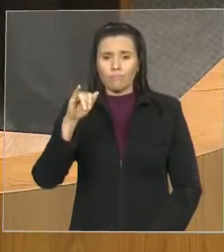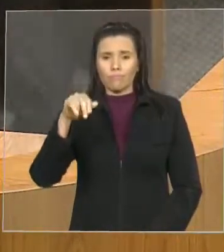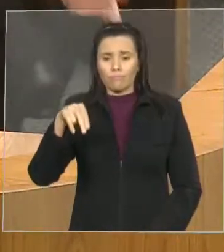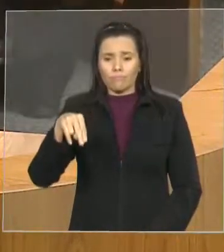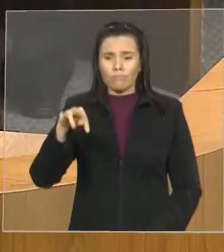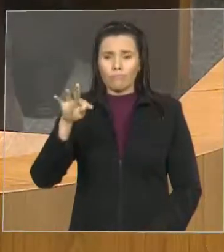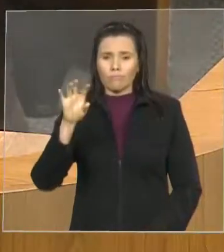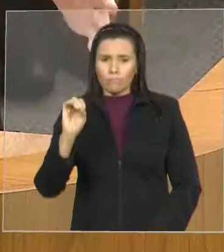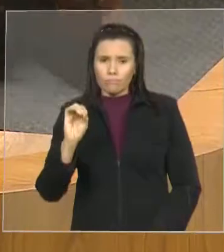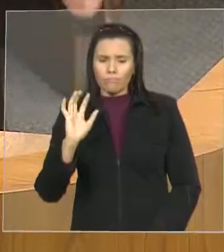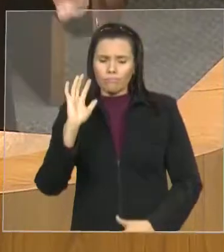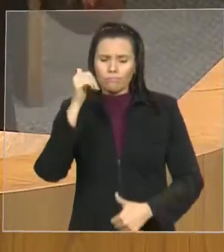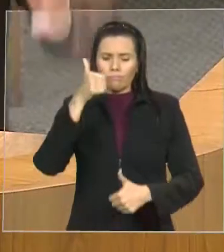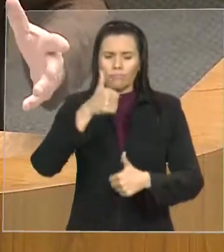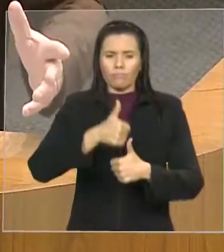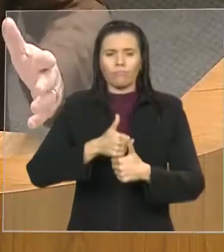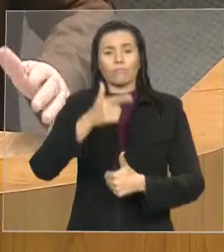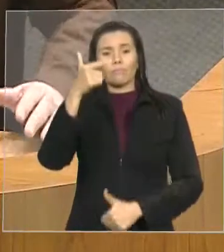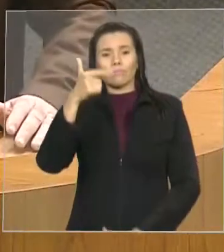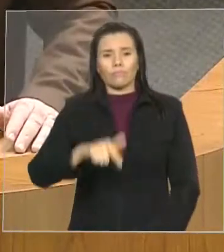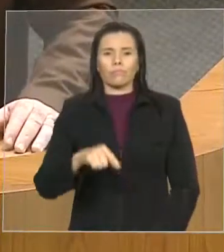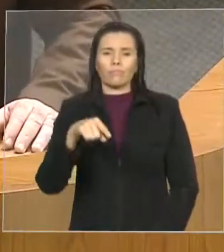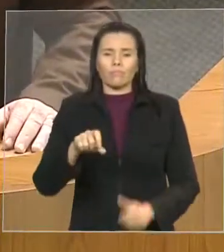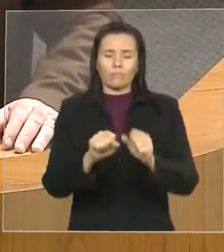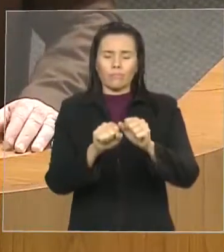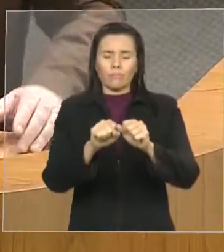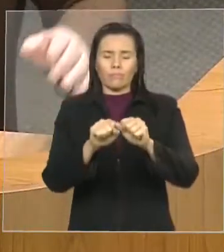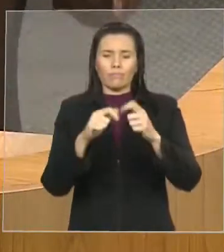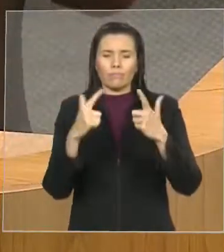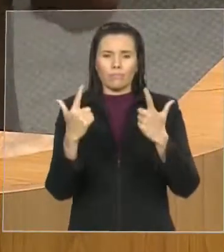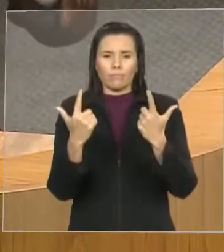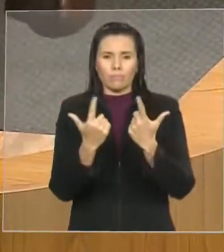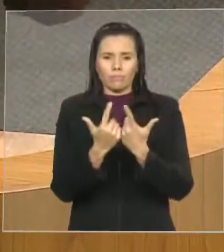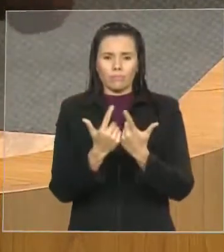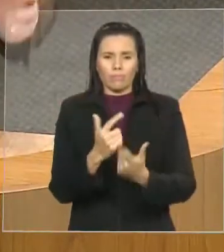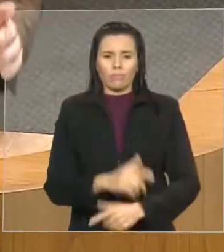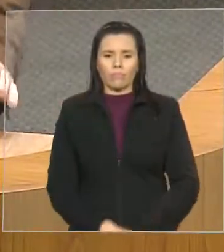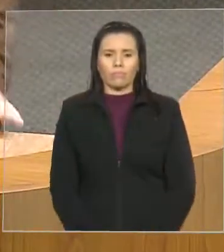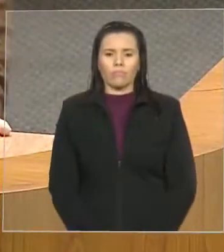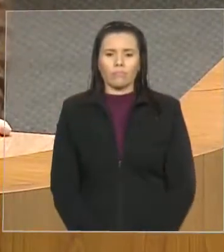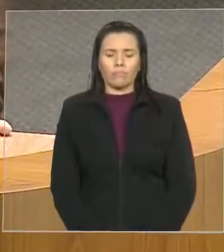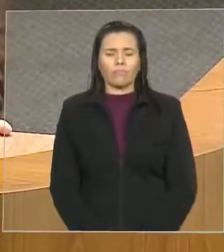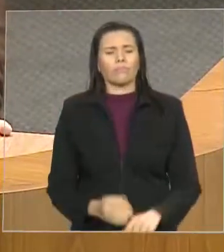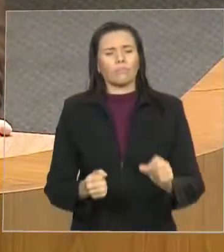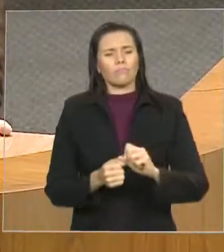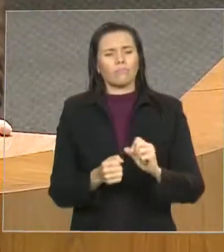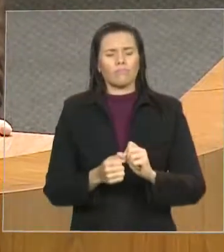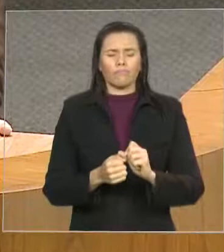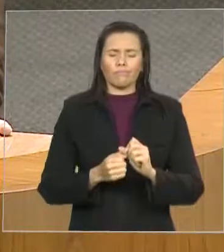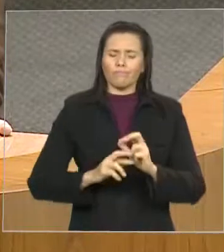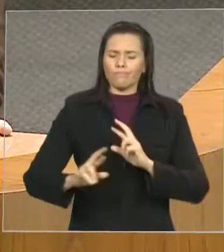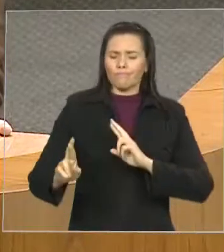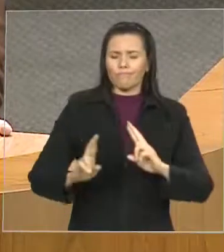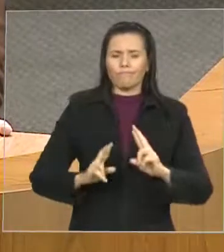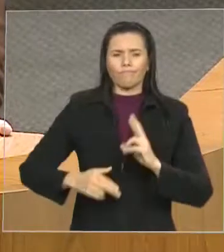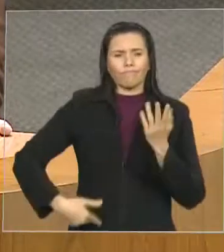Prestou um serviço extraordinário na articulação política